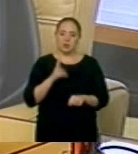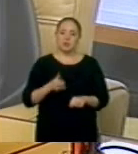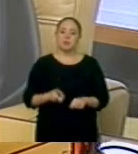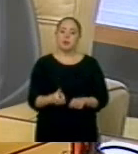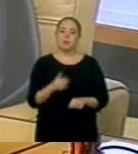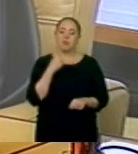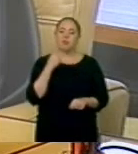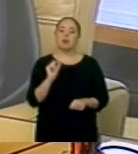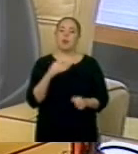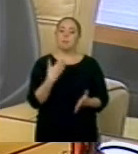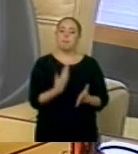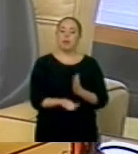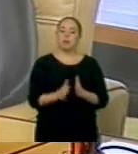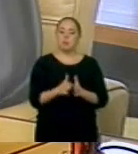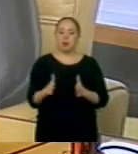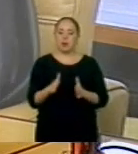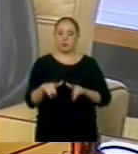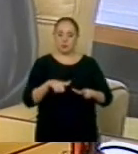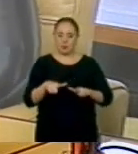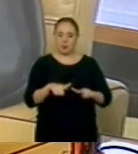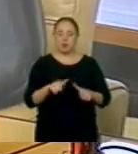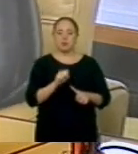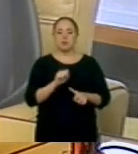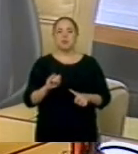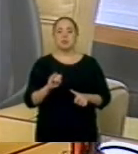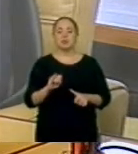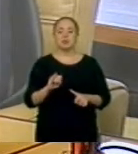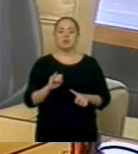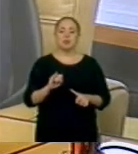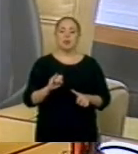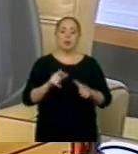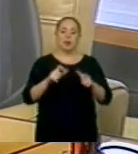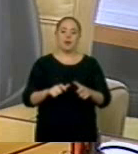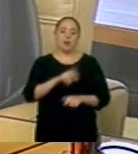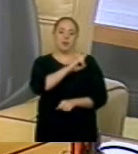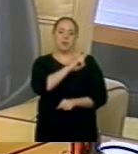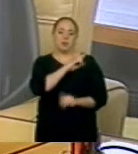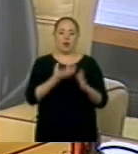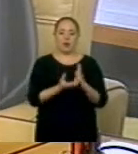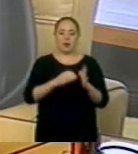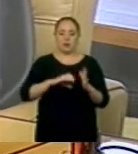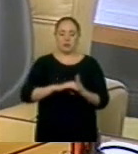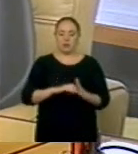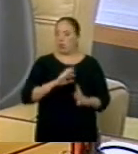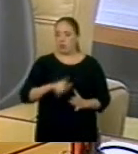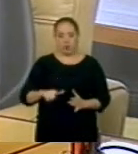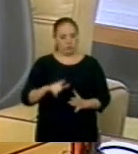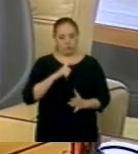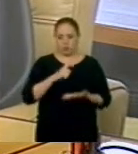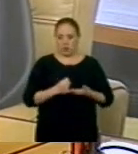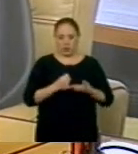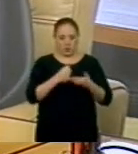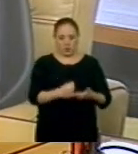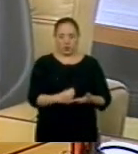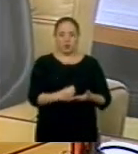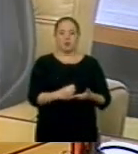condiciona a perda do mandato parlamentar à manifestação da Casa Legislativa de origem, não conta com o respaldo de